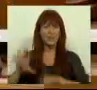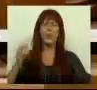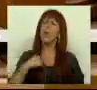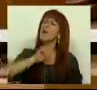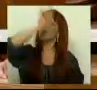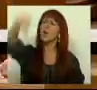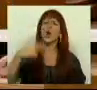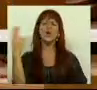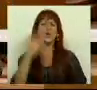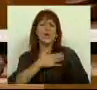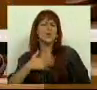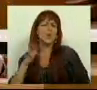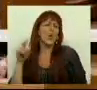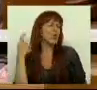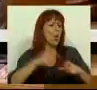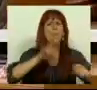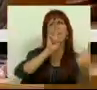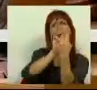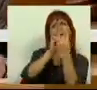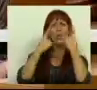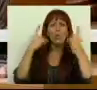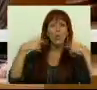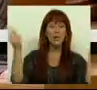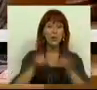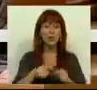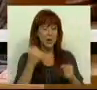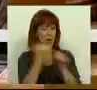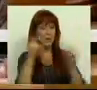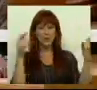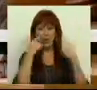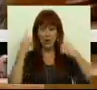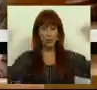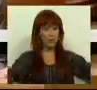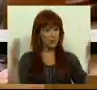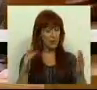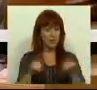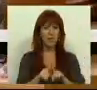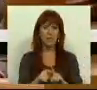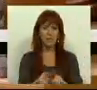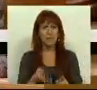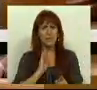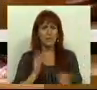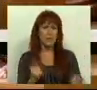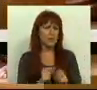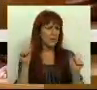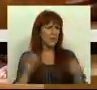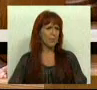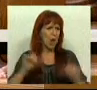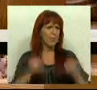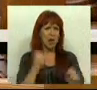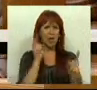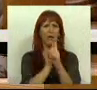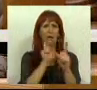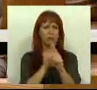vamos a uma unidade de saúde ou um balcão público, menos funcionários públicos representam, inevitavelmente, pior